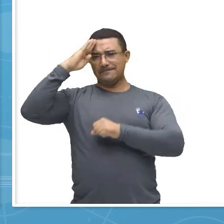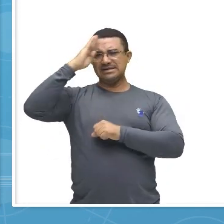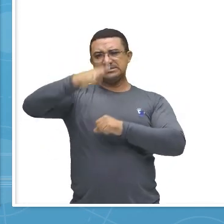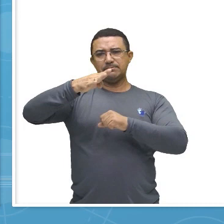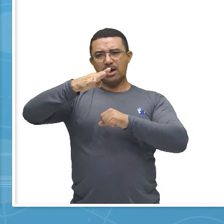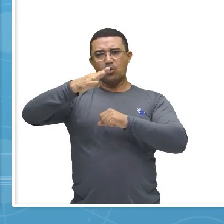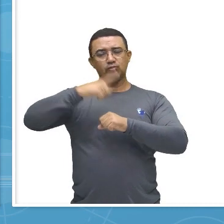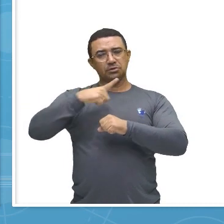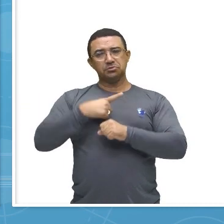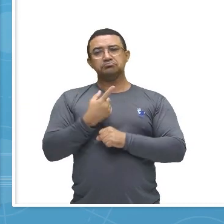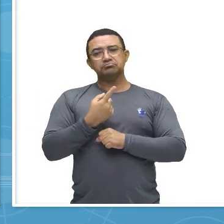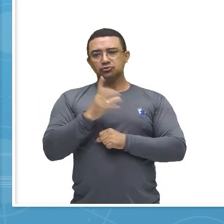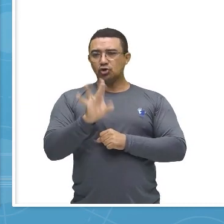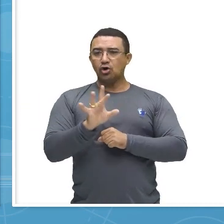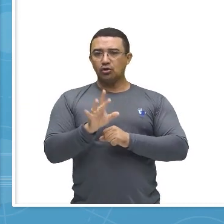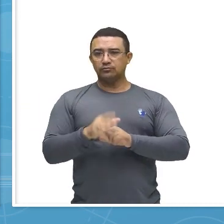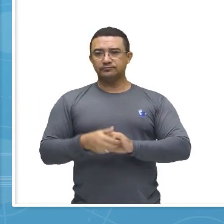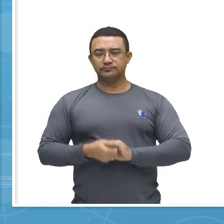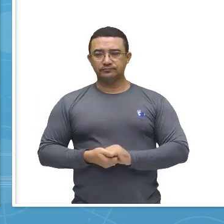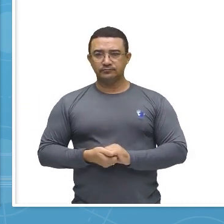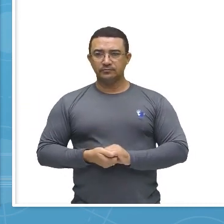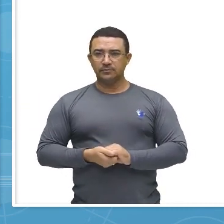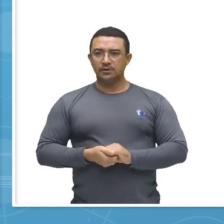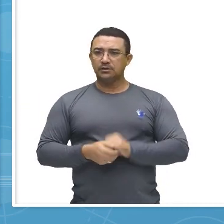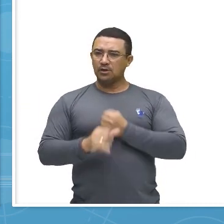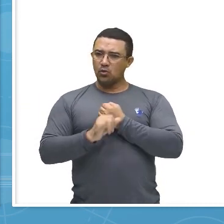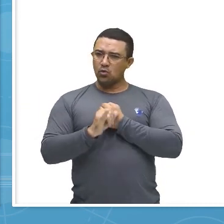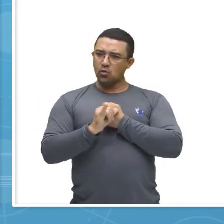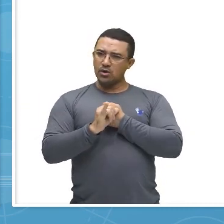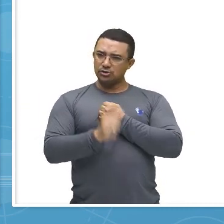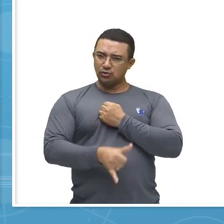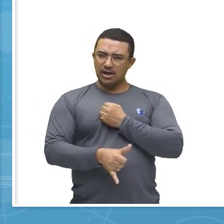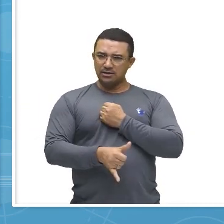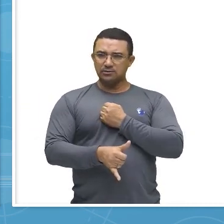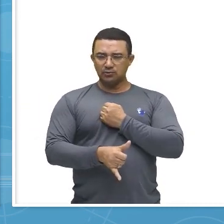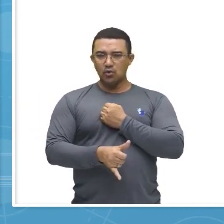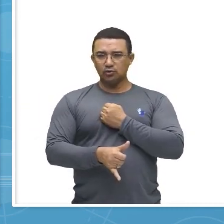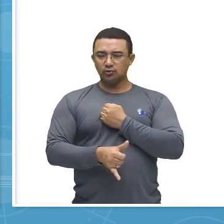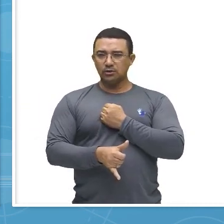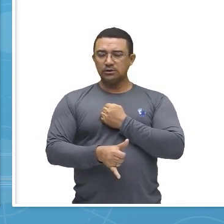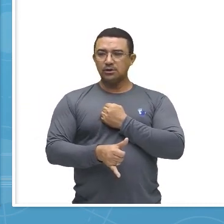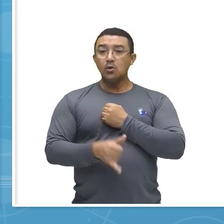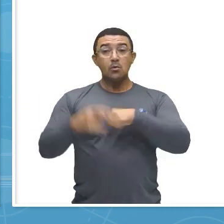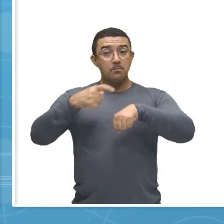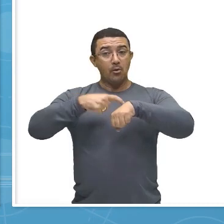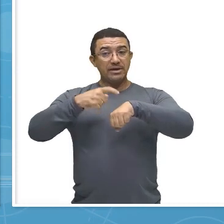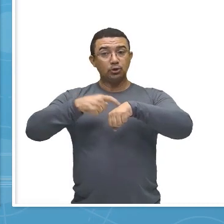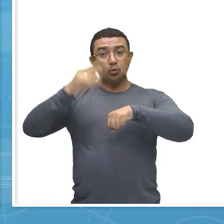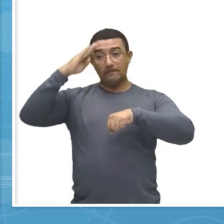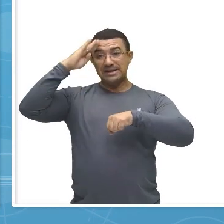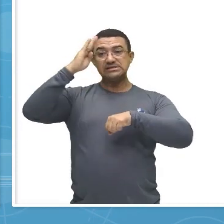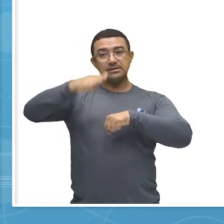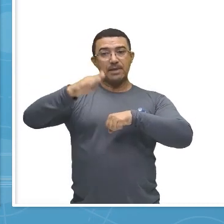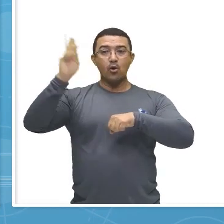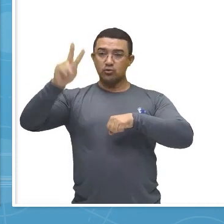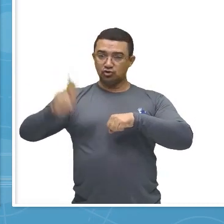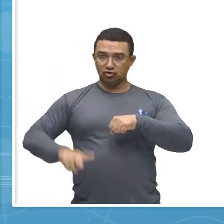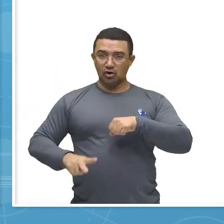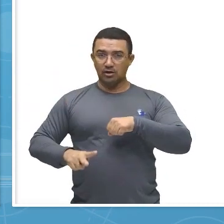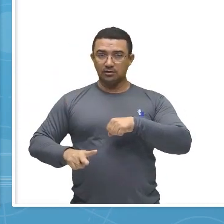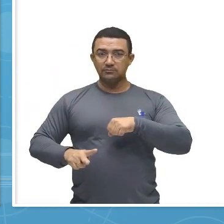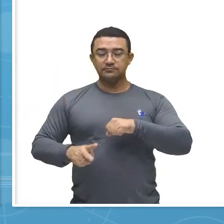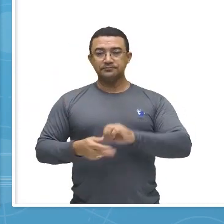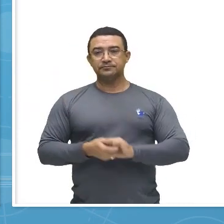do conto? O clímax do conto é aquele ponto alto, quando as histórias entrelaçadas entre